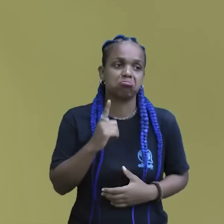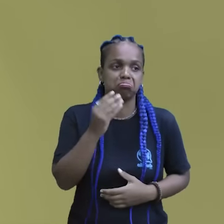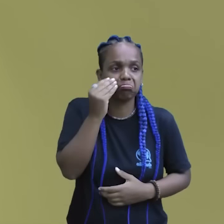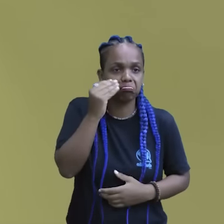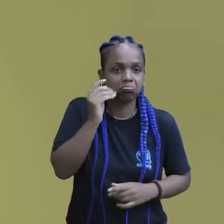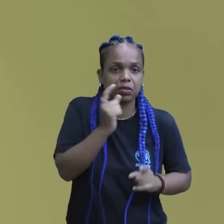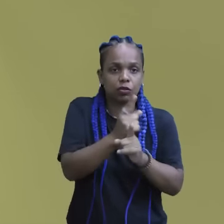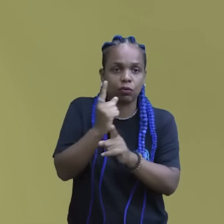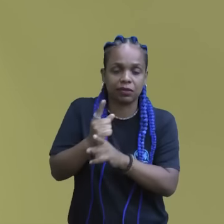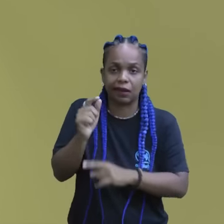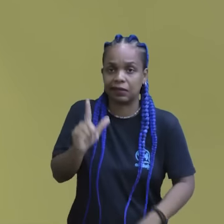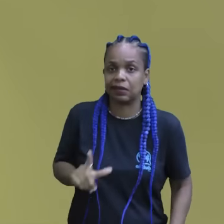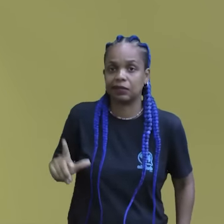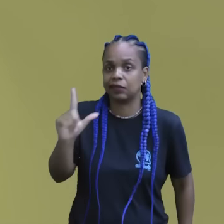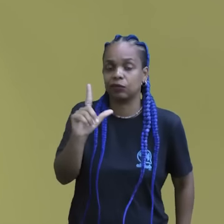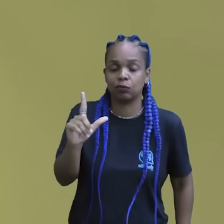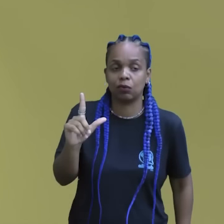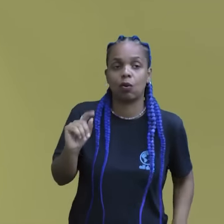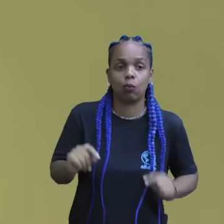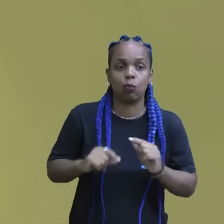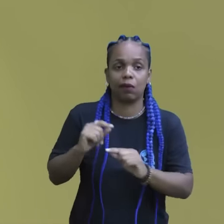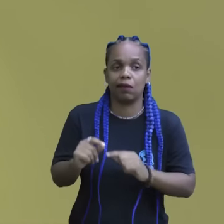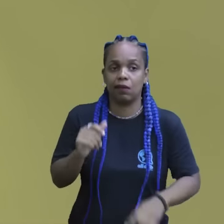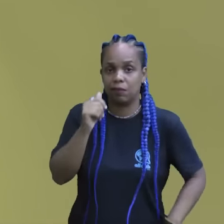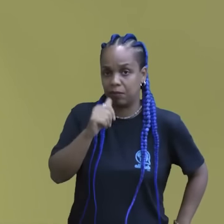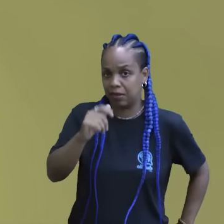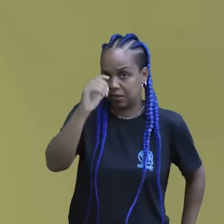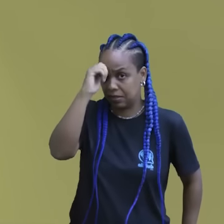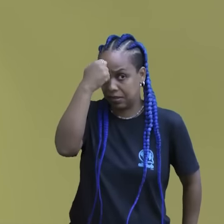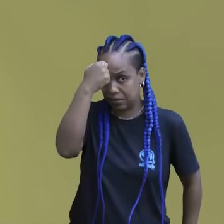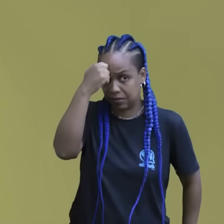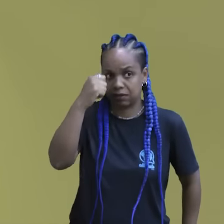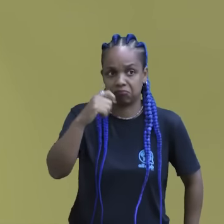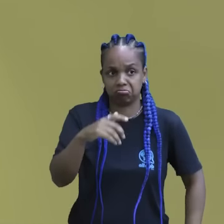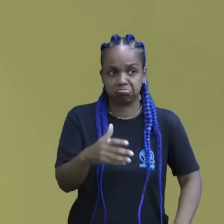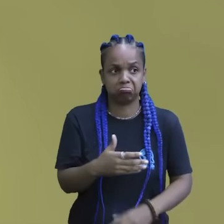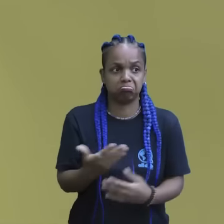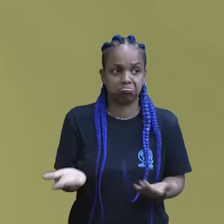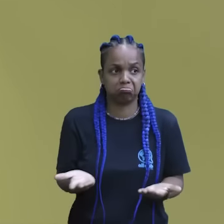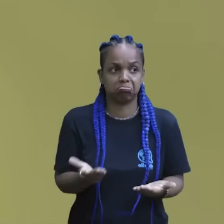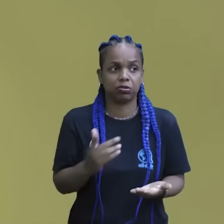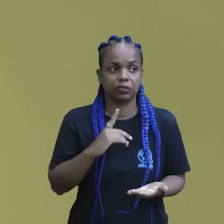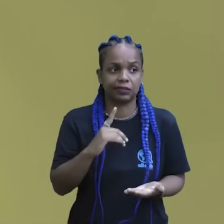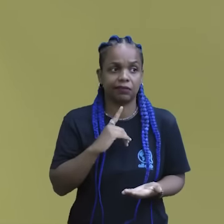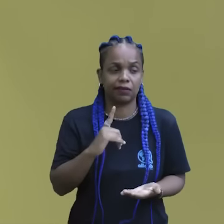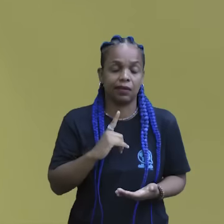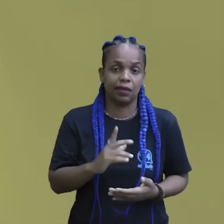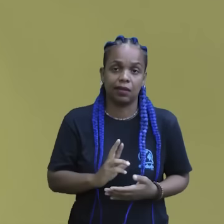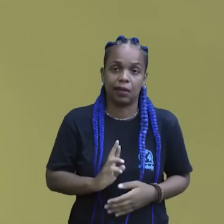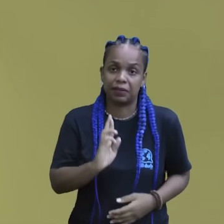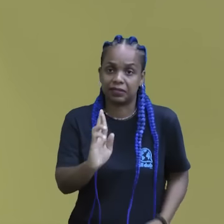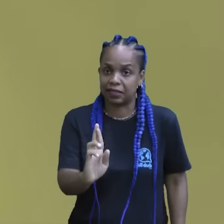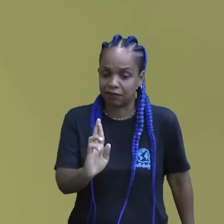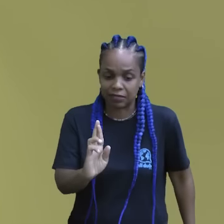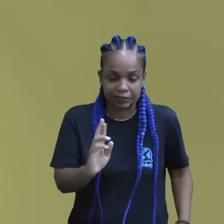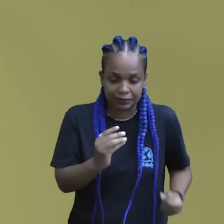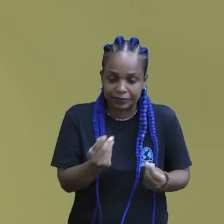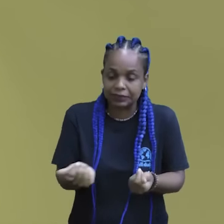ser representada. Só está representada na literatura hoje. Né? Fora isso, o máximo que a gente tem